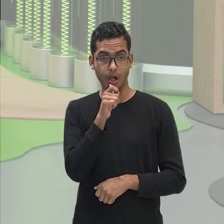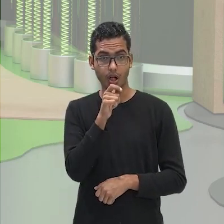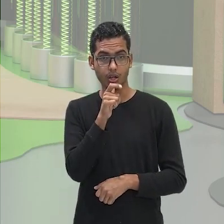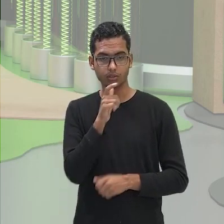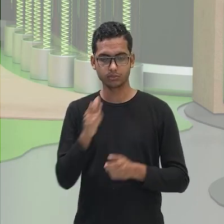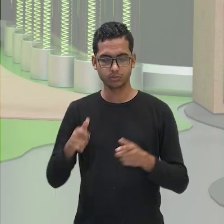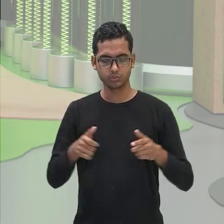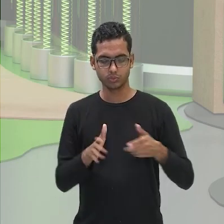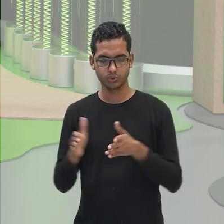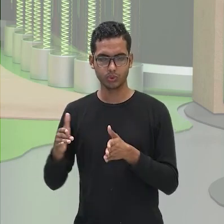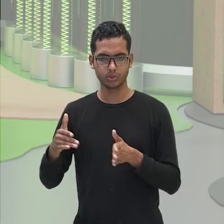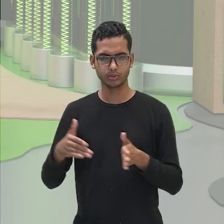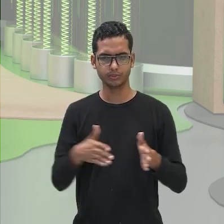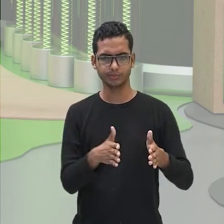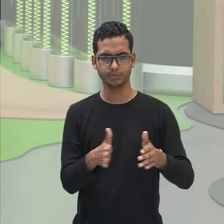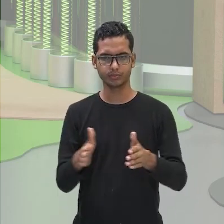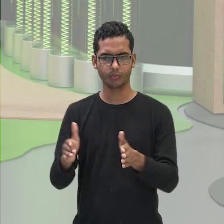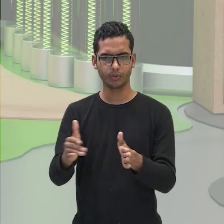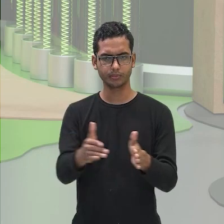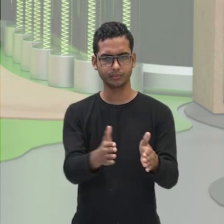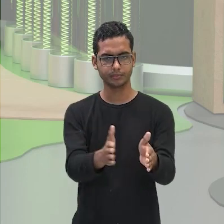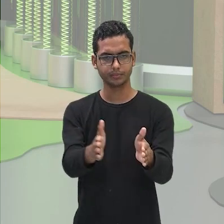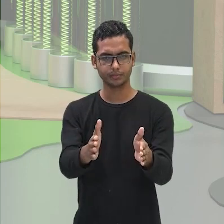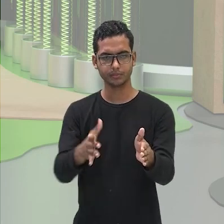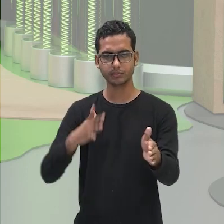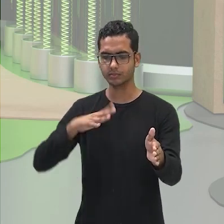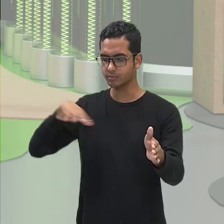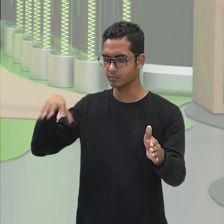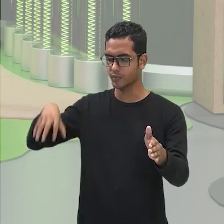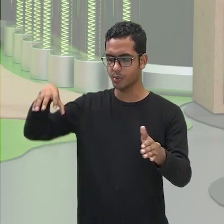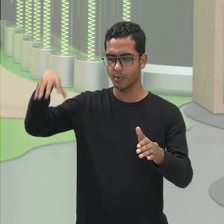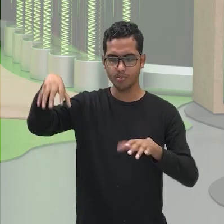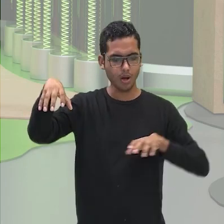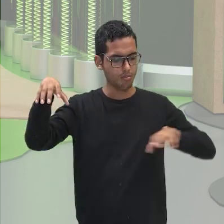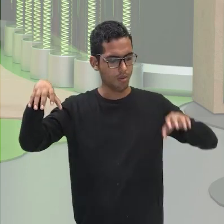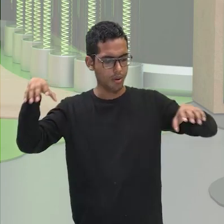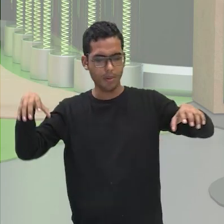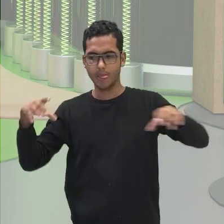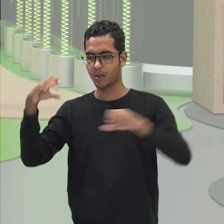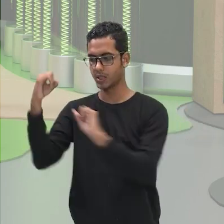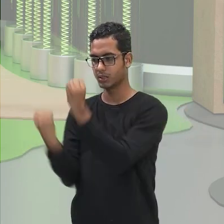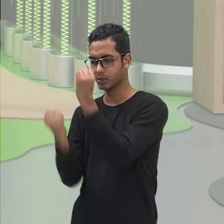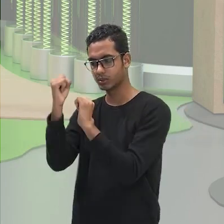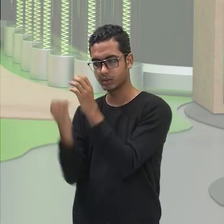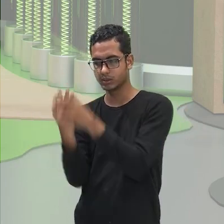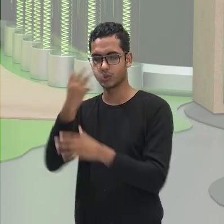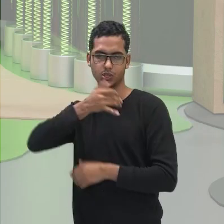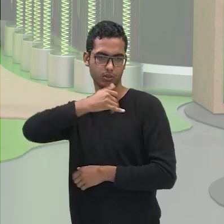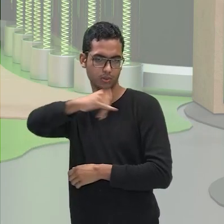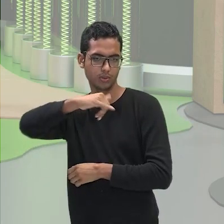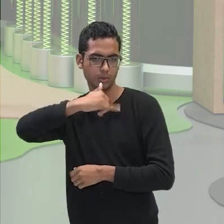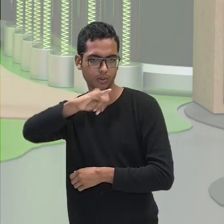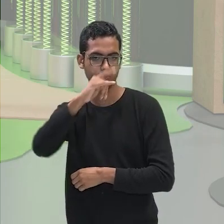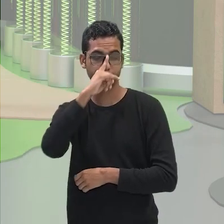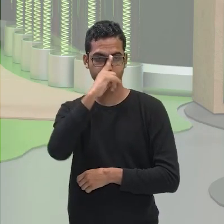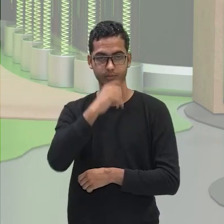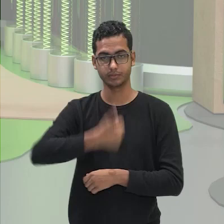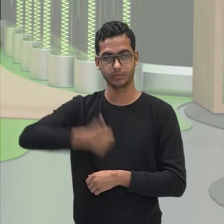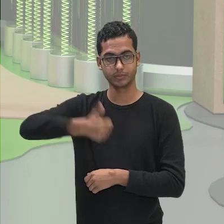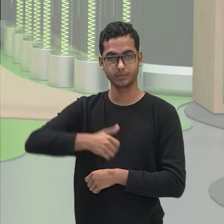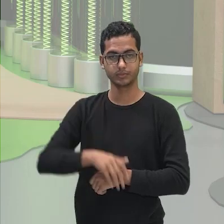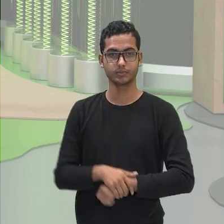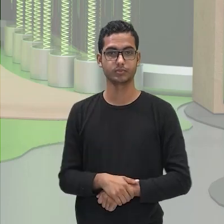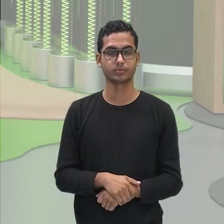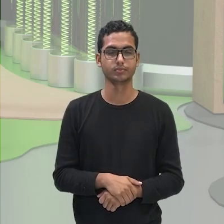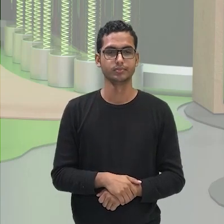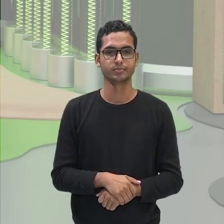aqui algumas usinas de energia, usinas geradoras de energia, certo? E a gente vai observar, olha só, nós